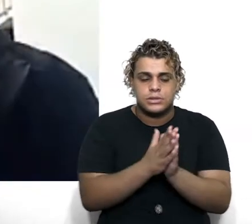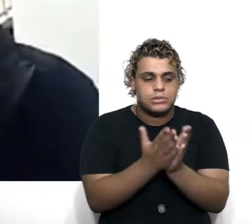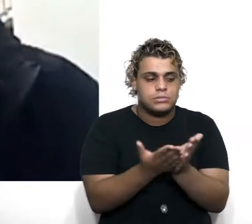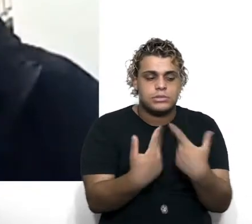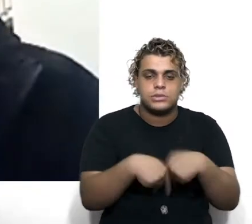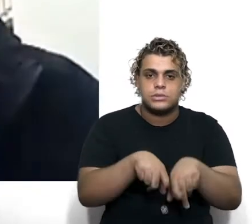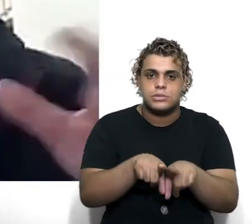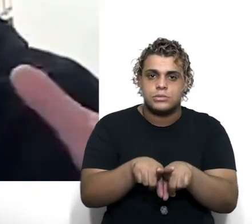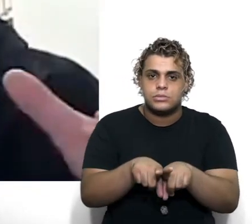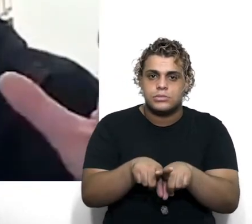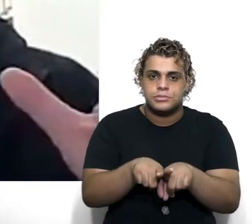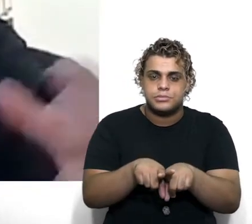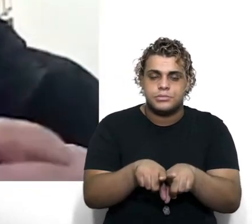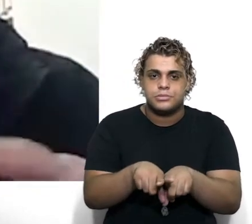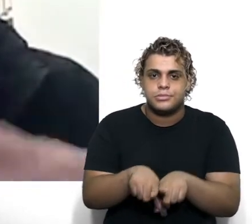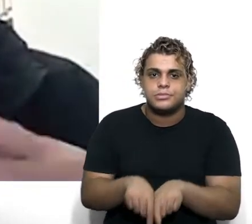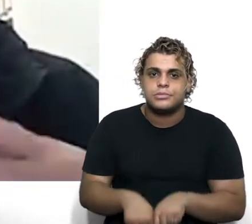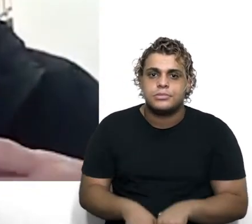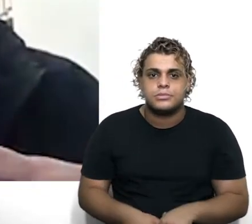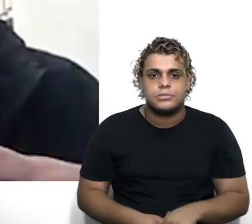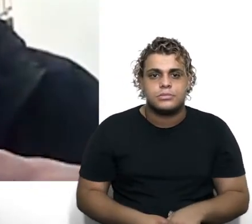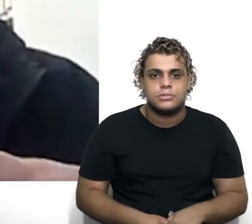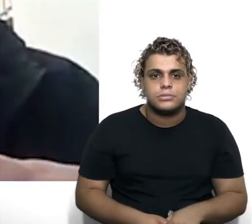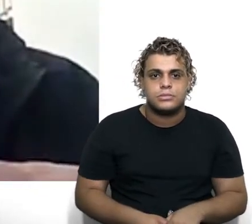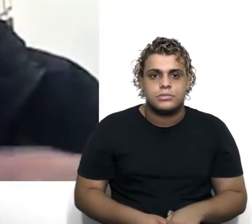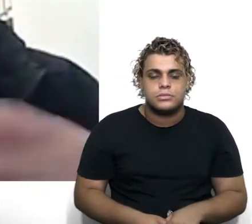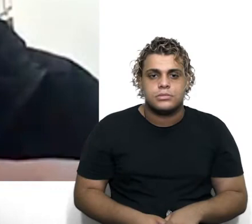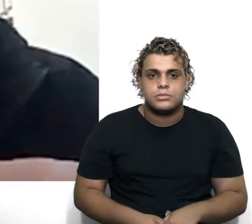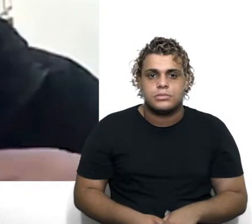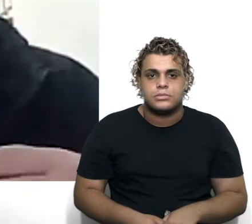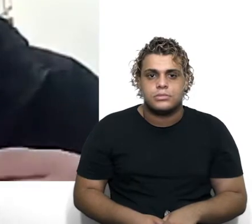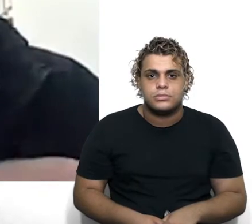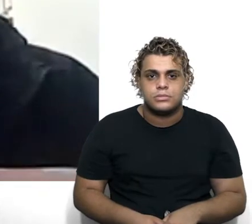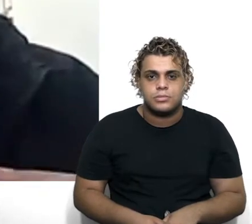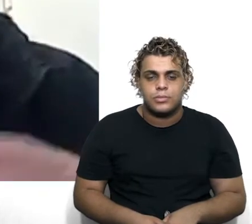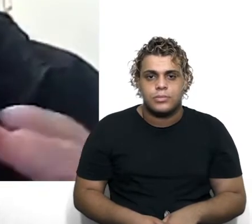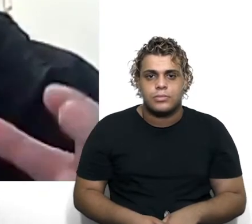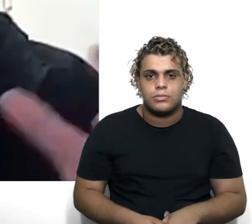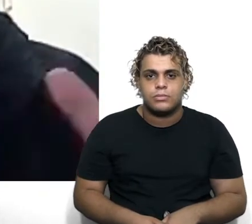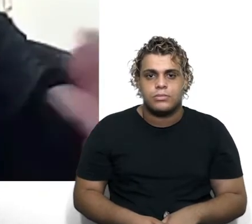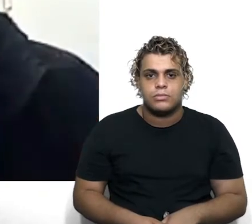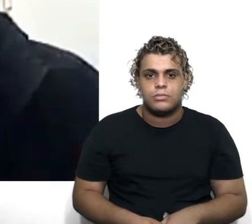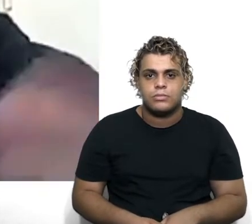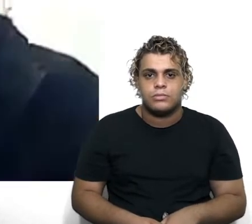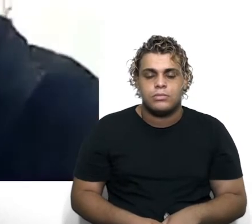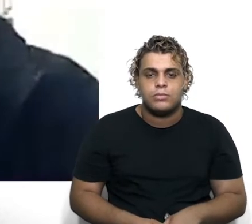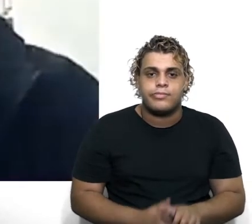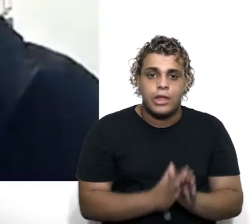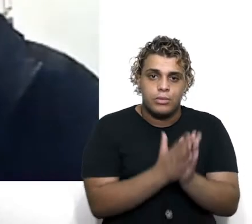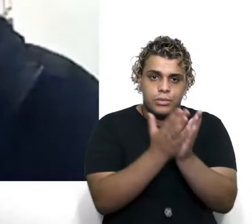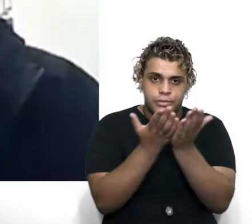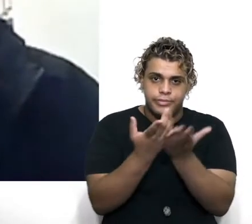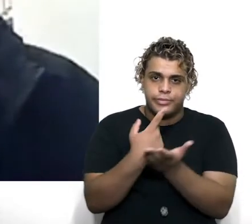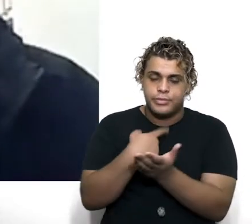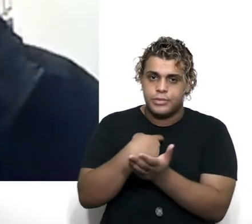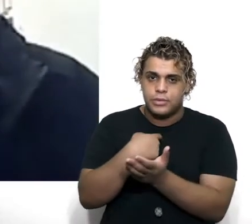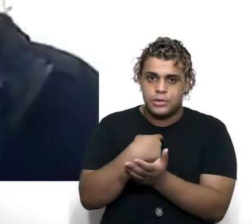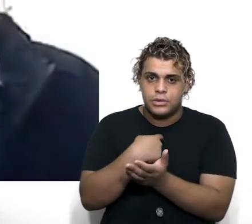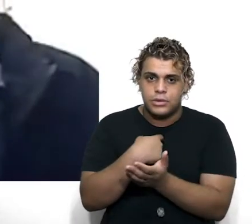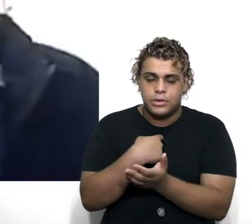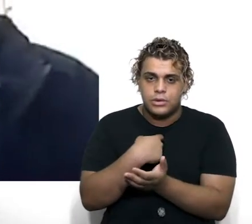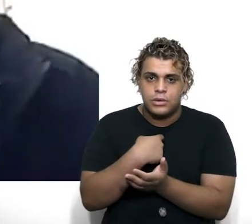por acaso, mas, por exemplo, os Lusíadas é algo que eu passo muito